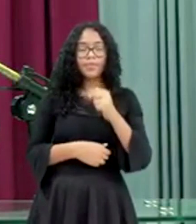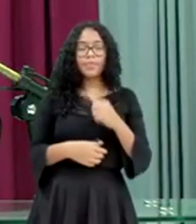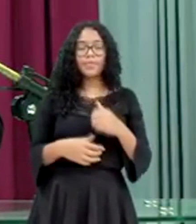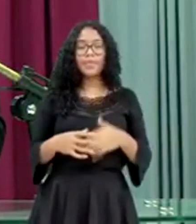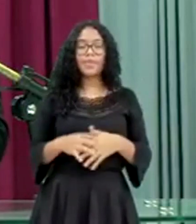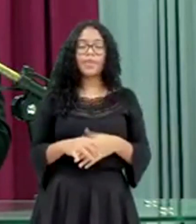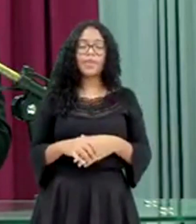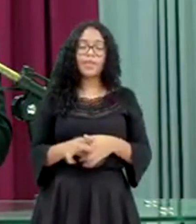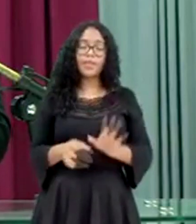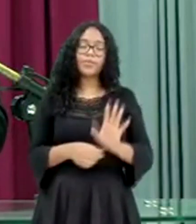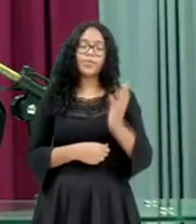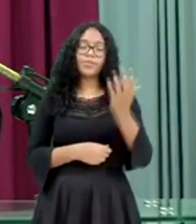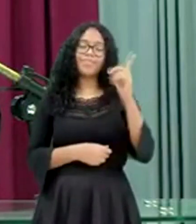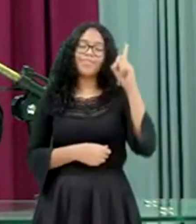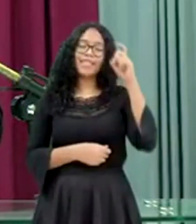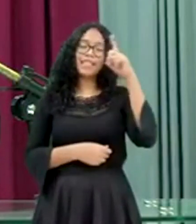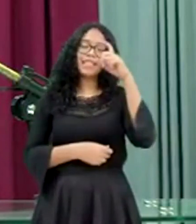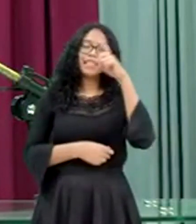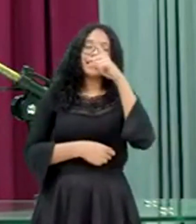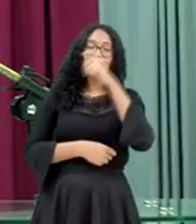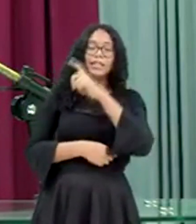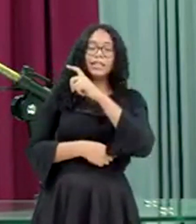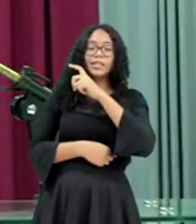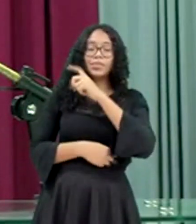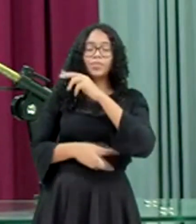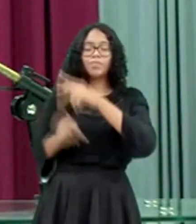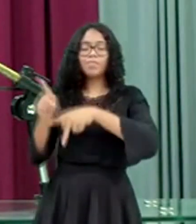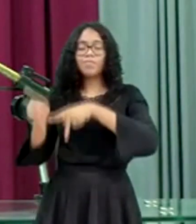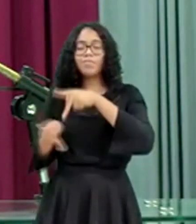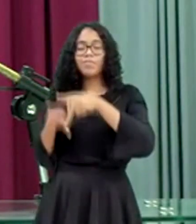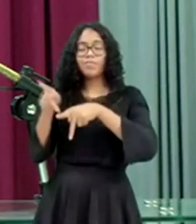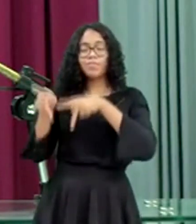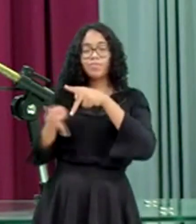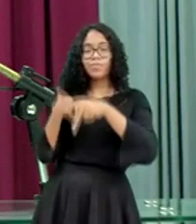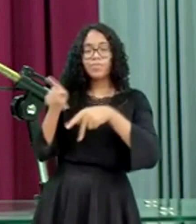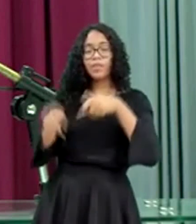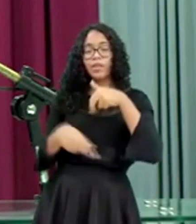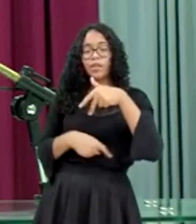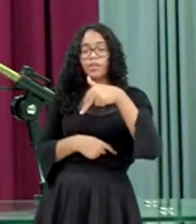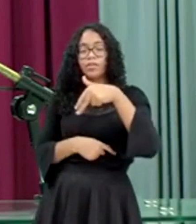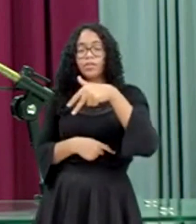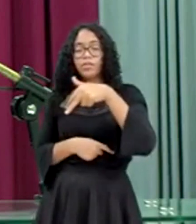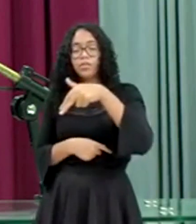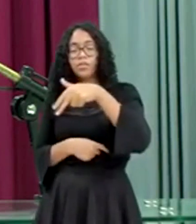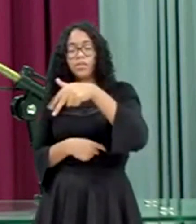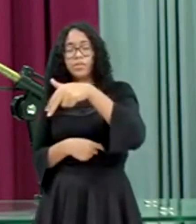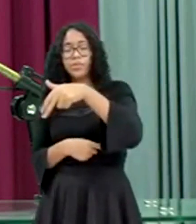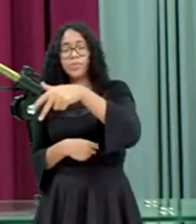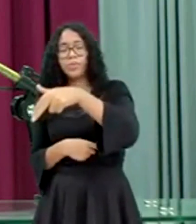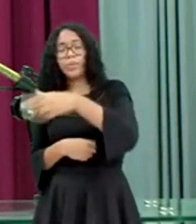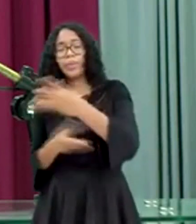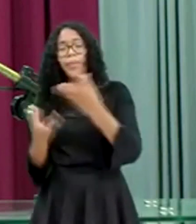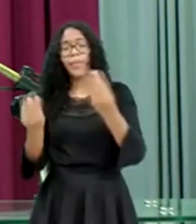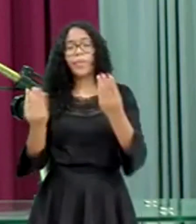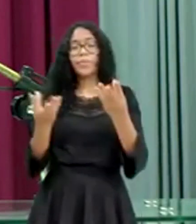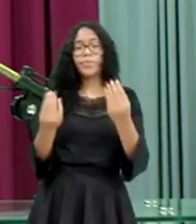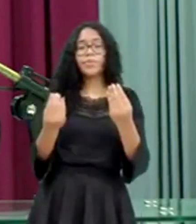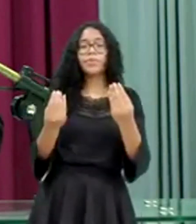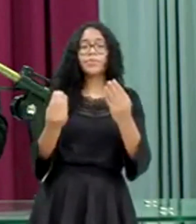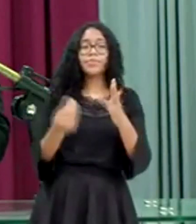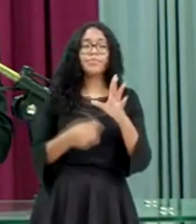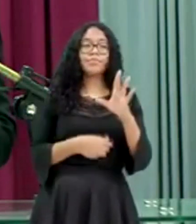dificuldade enorme. O povo andou como errante no deserto, mas não era errante não, era Deus cumprindo aquilo que disse que